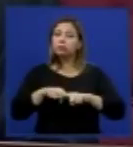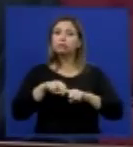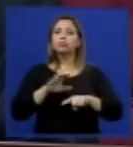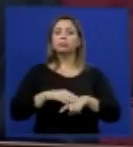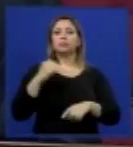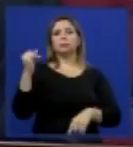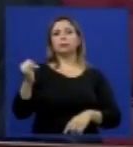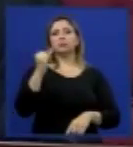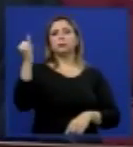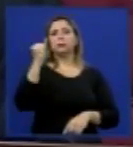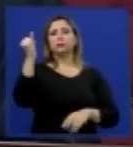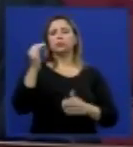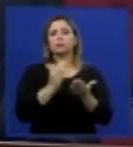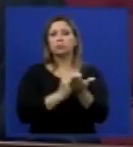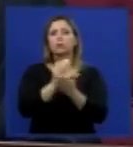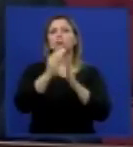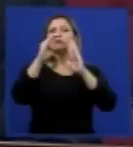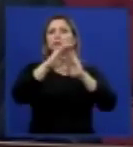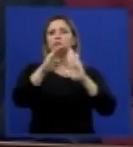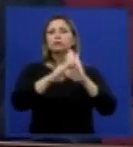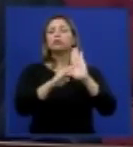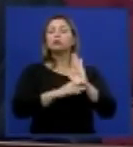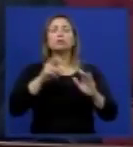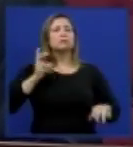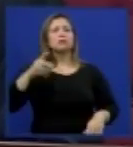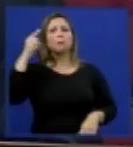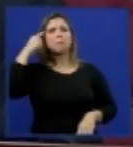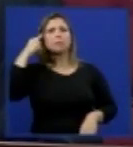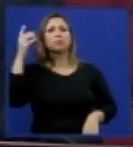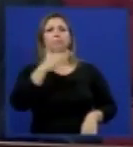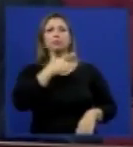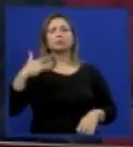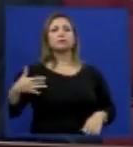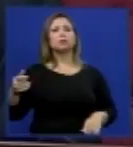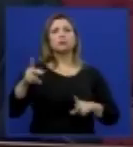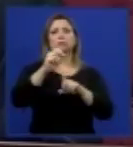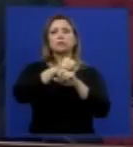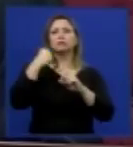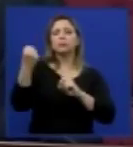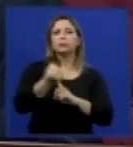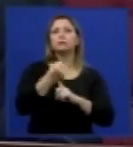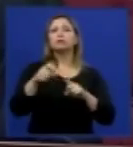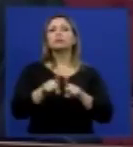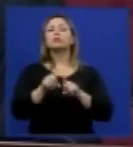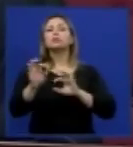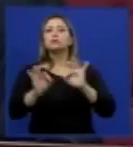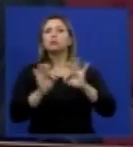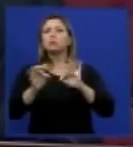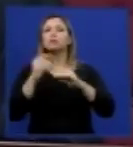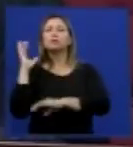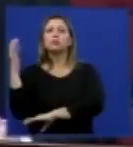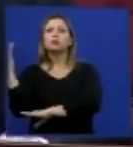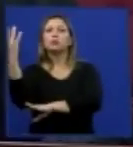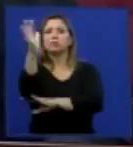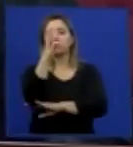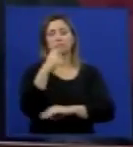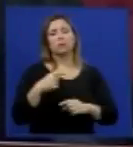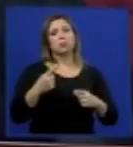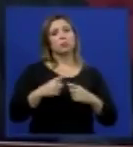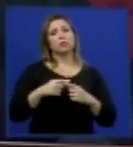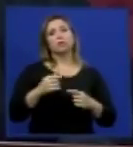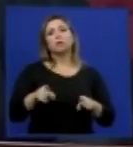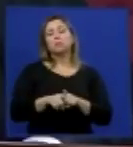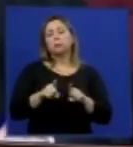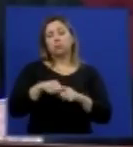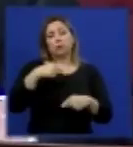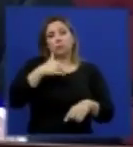as razões de ordem de saúde pública, as razões de ordem de meio ambiente, os técnicos falarão, não compete